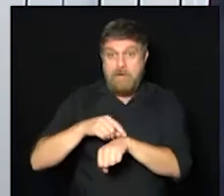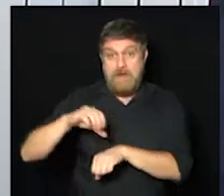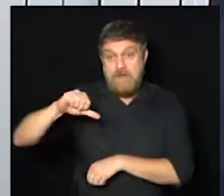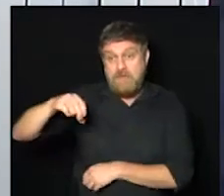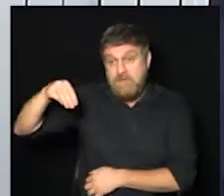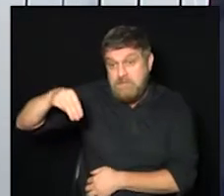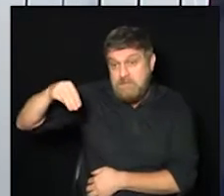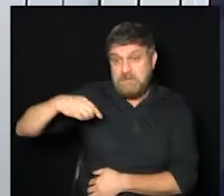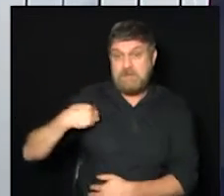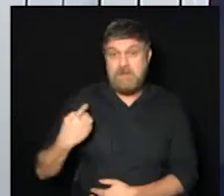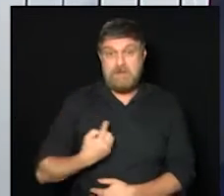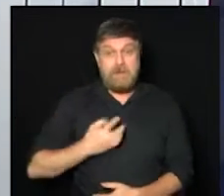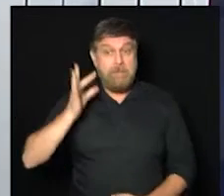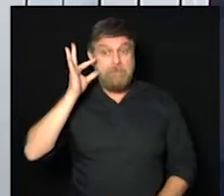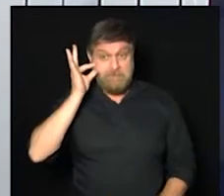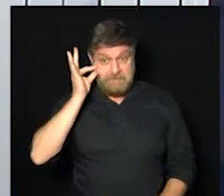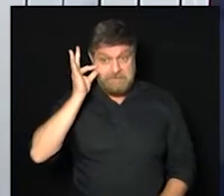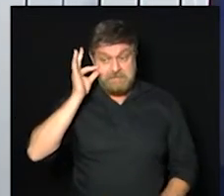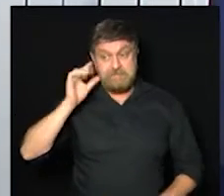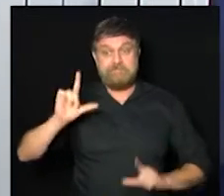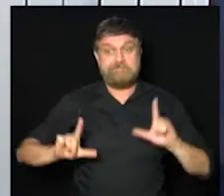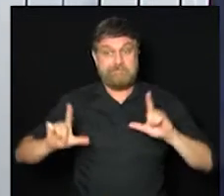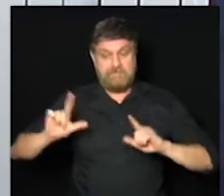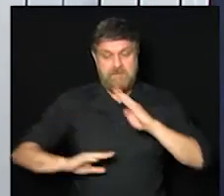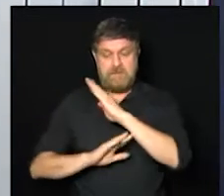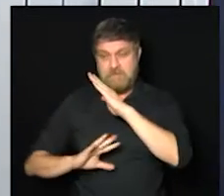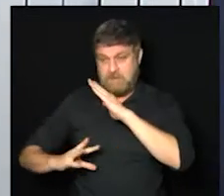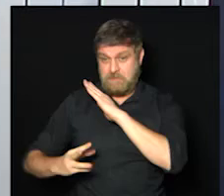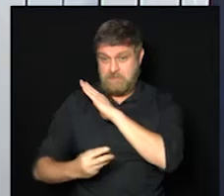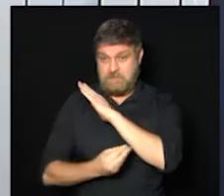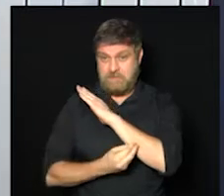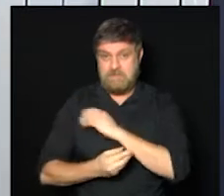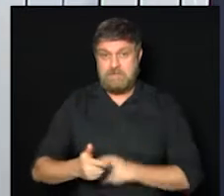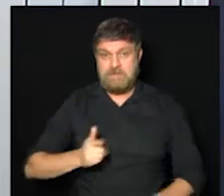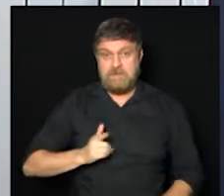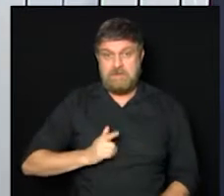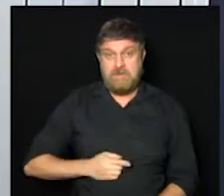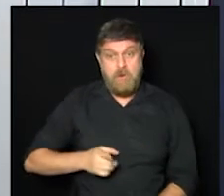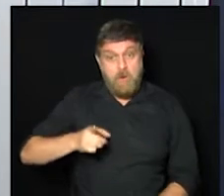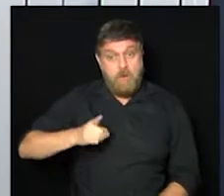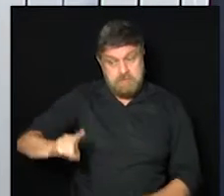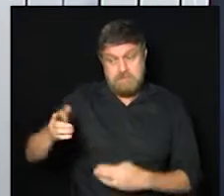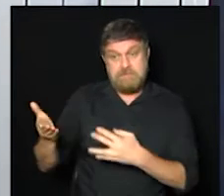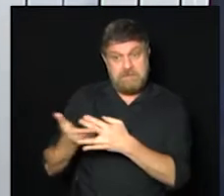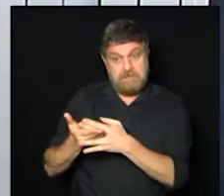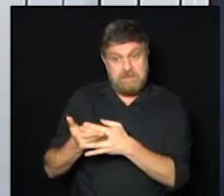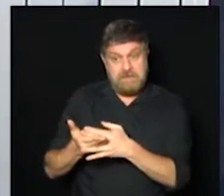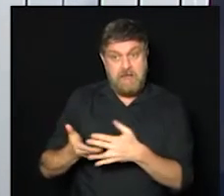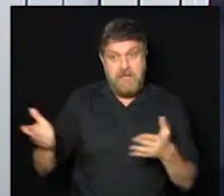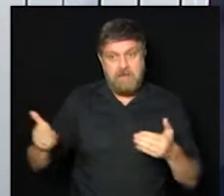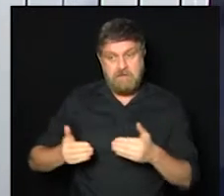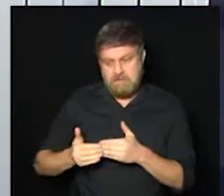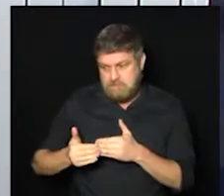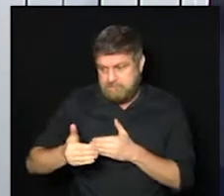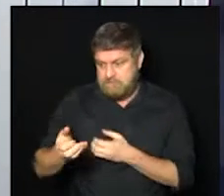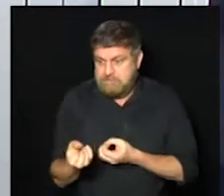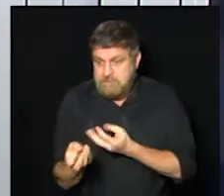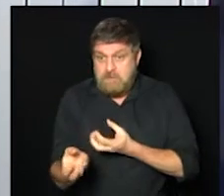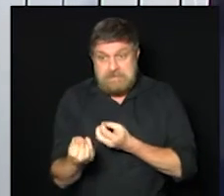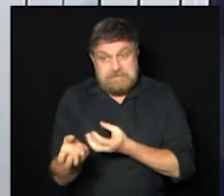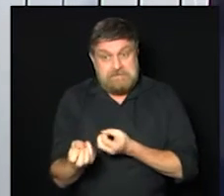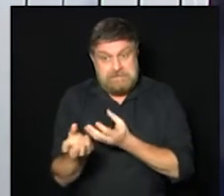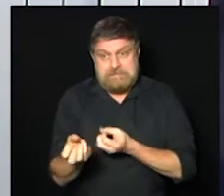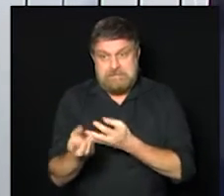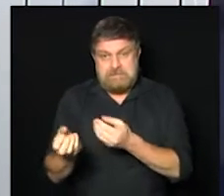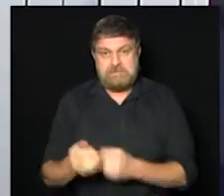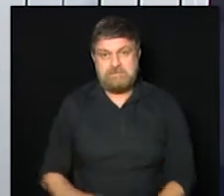1:09, nós estamos ao vivo aqui no Câmara Total. Este aí foi o último intervalo, hein? A partir de agora, só informação aqui